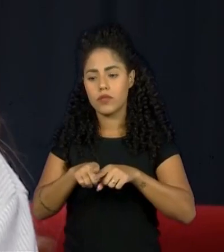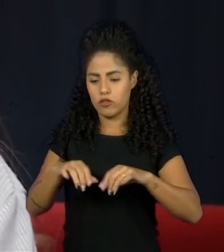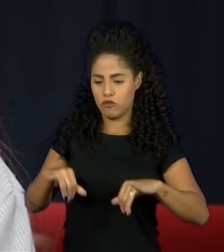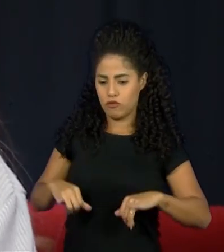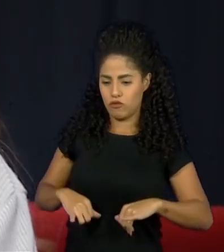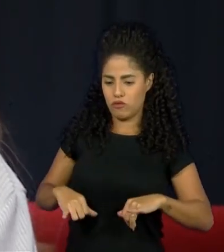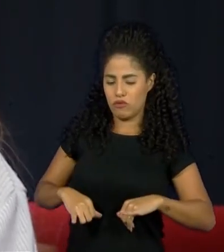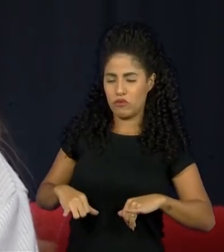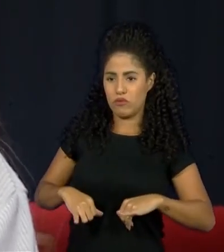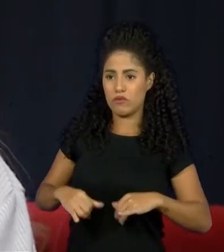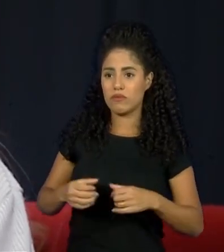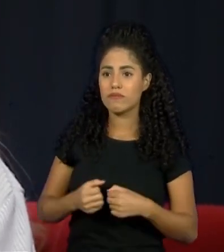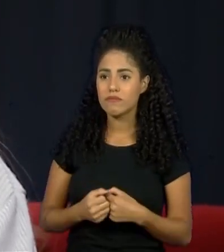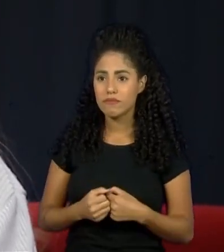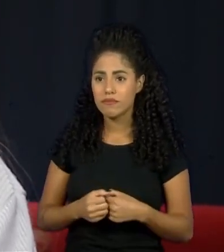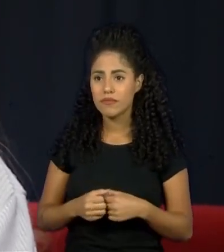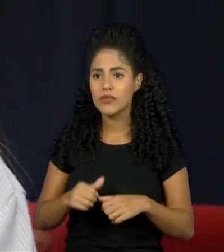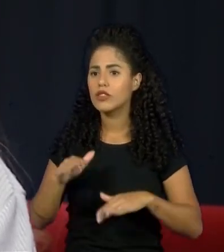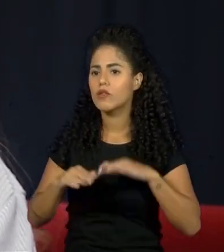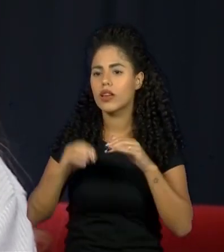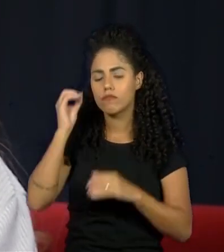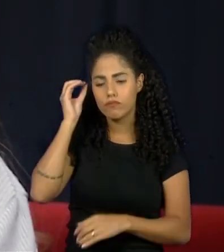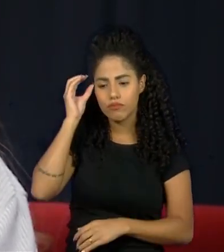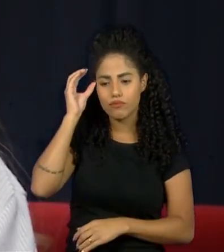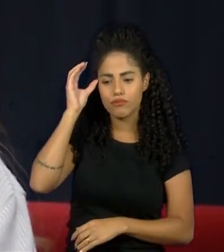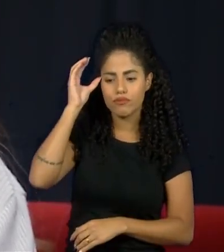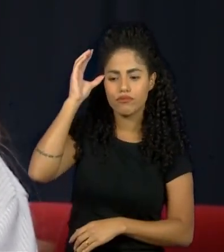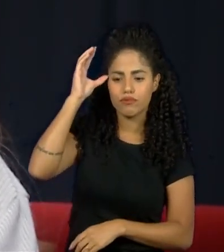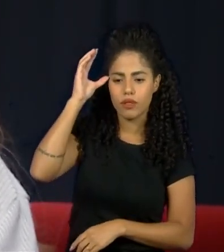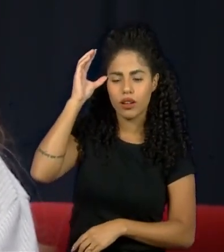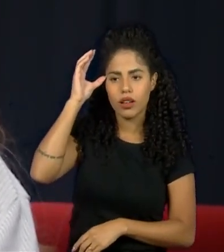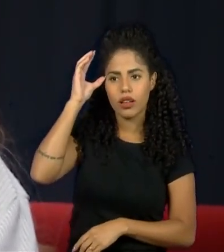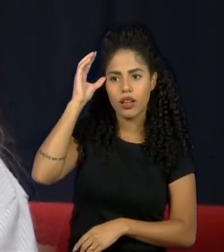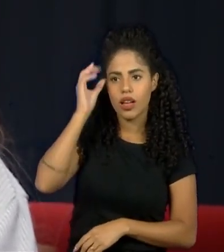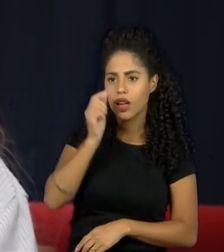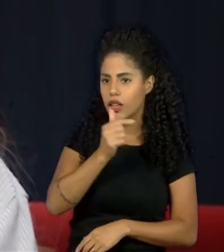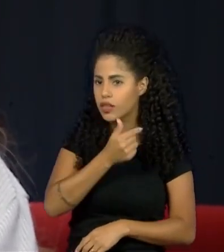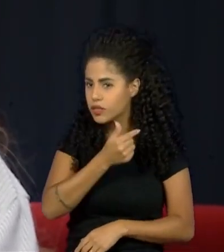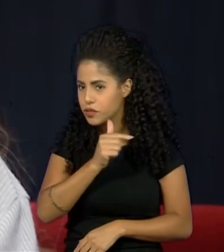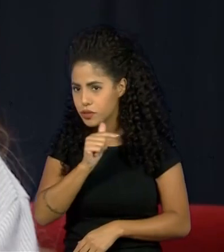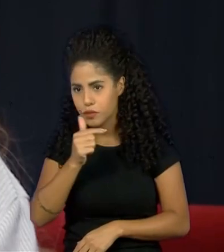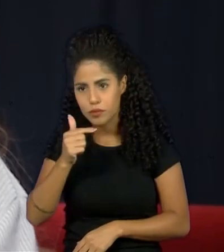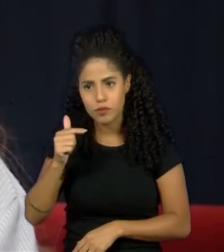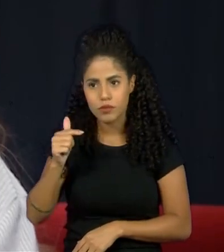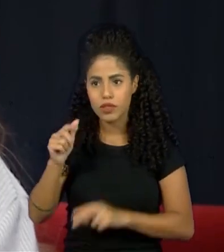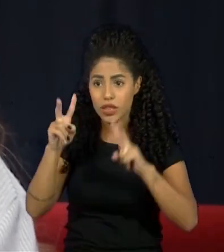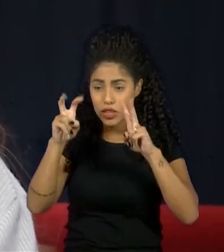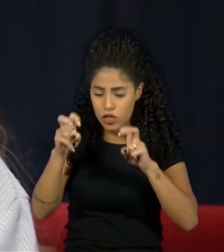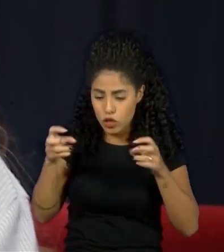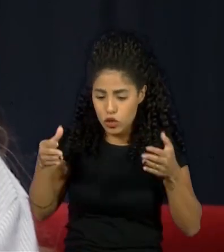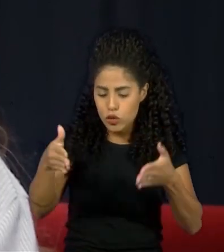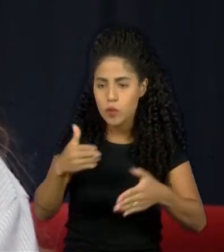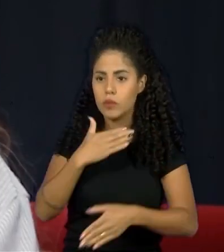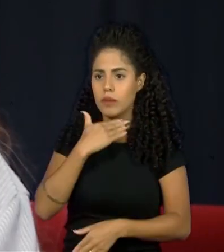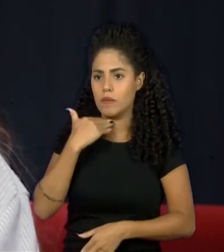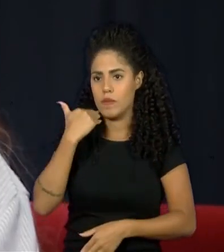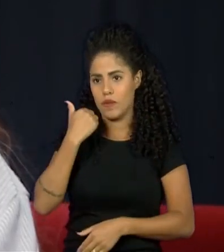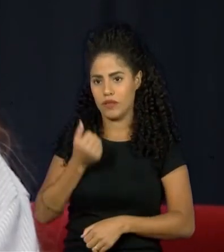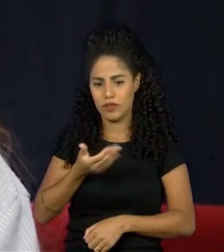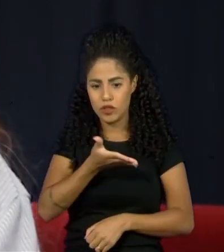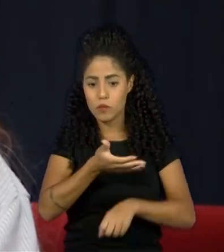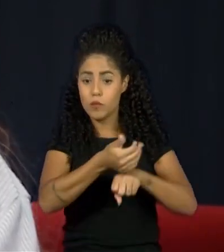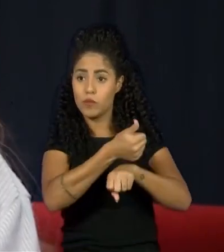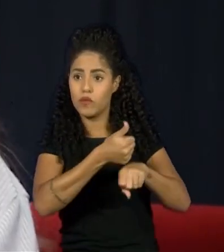existe conhecimento hábil competente suficiente para os médicos